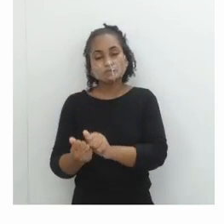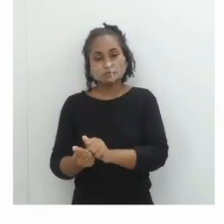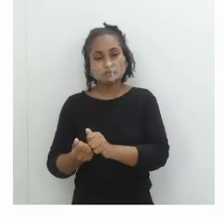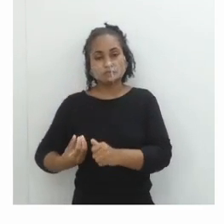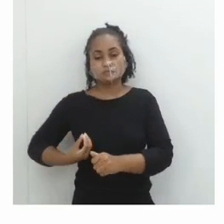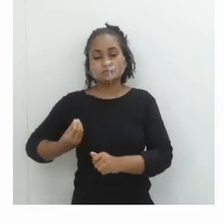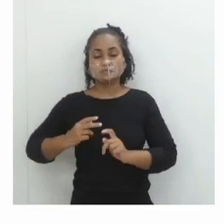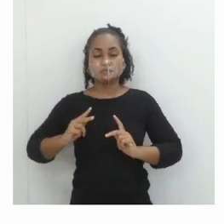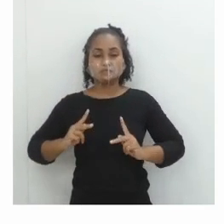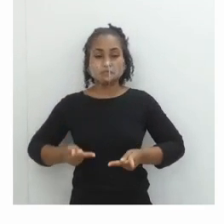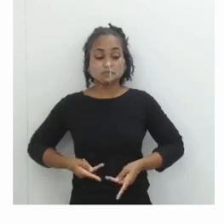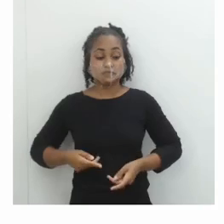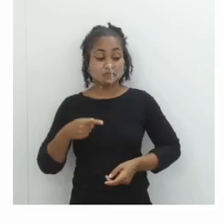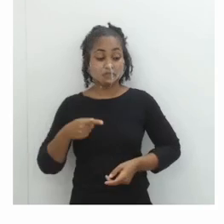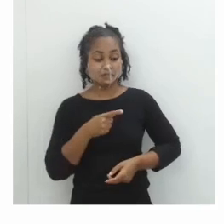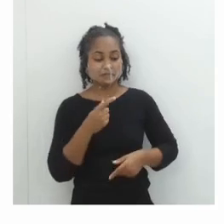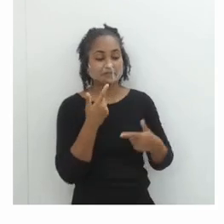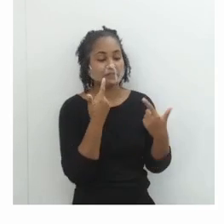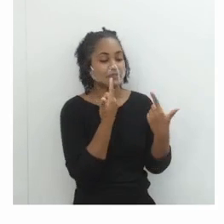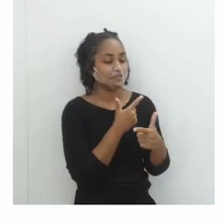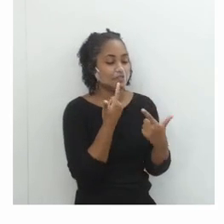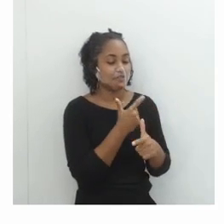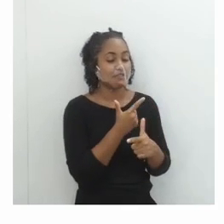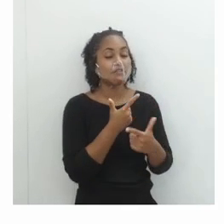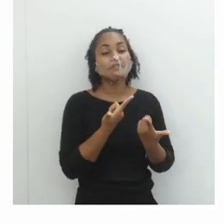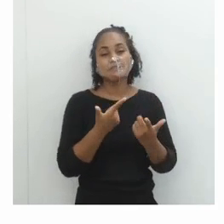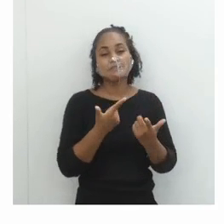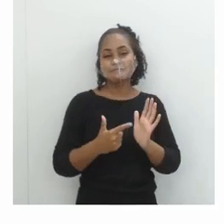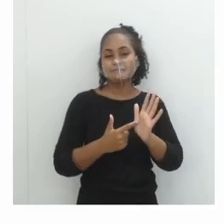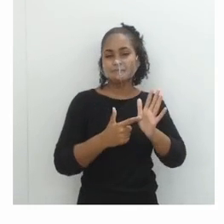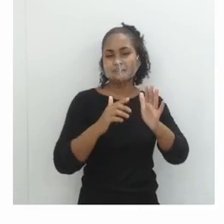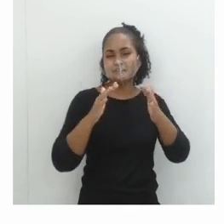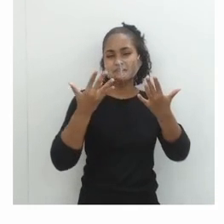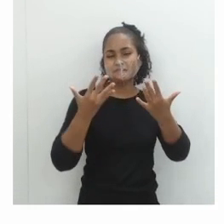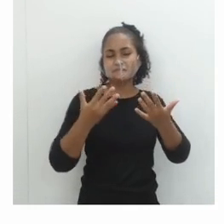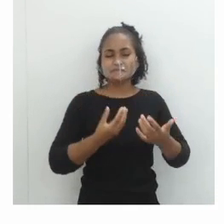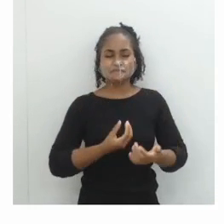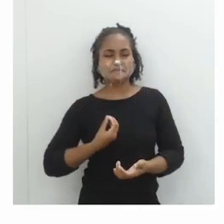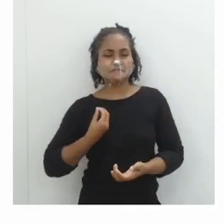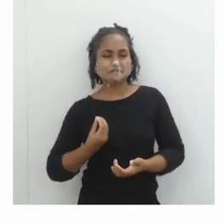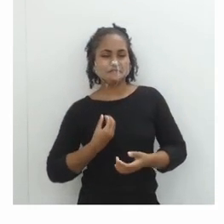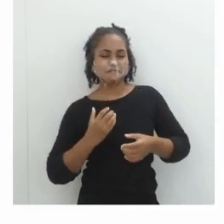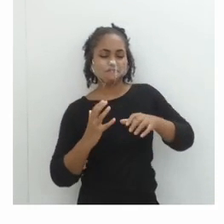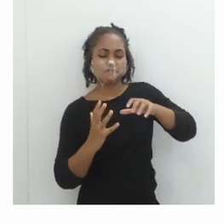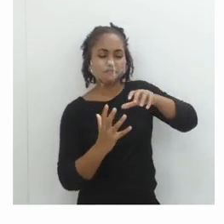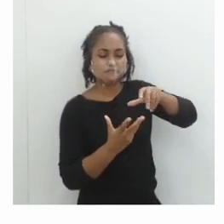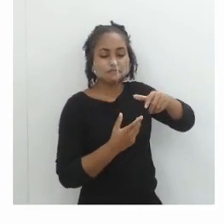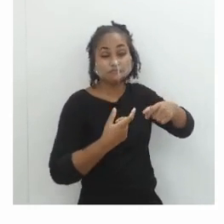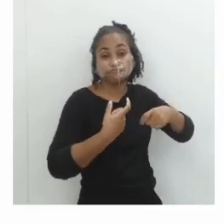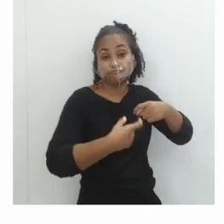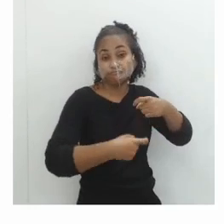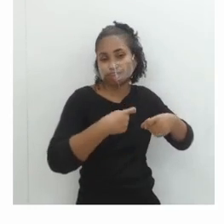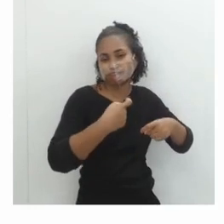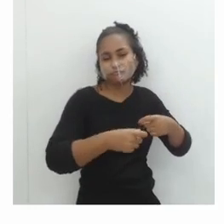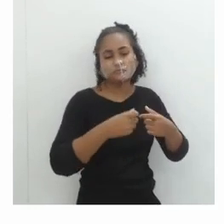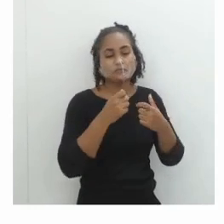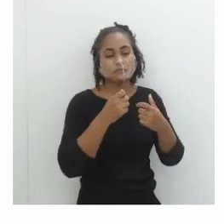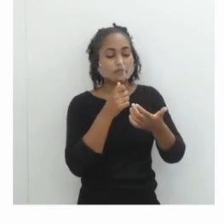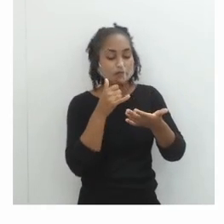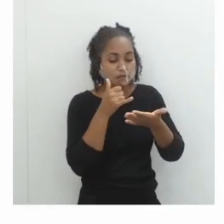ser humano. Já na comédia, se celebrava a vida e os assuntos mais mundanos, como sexo,